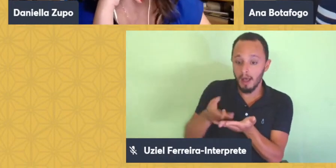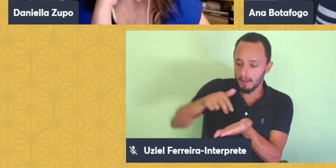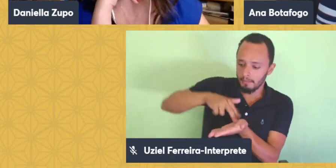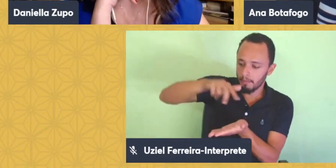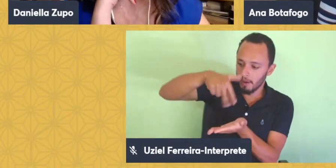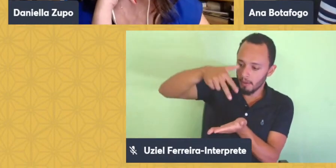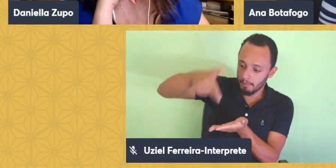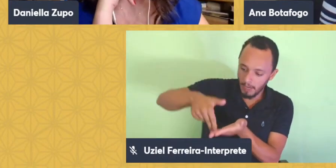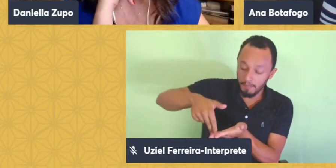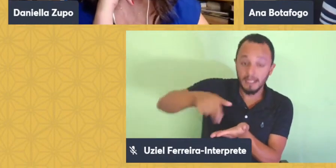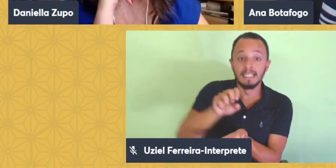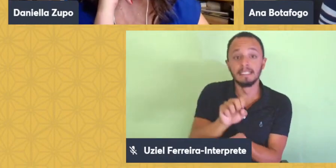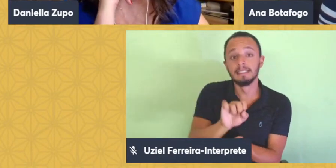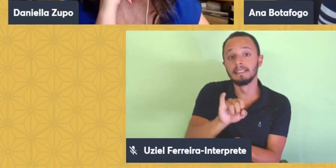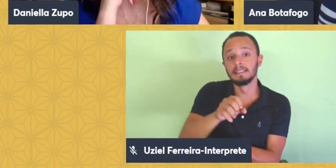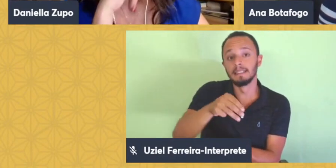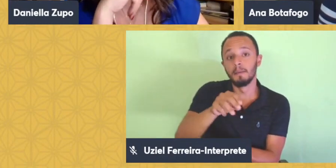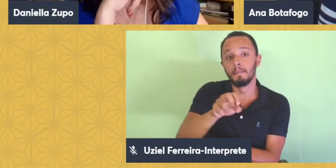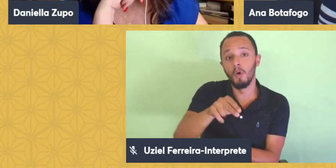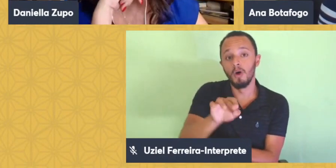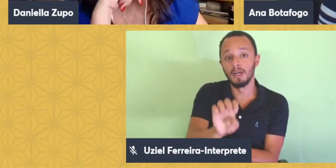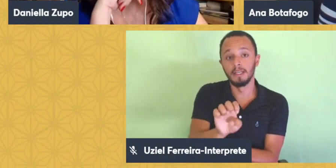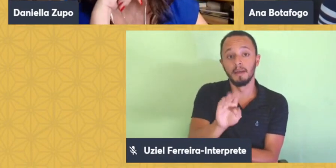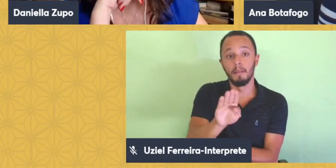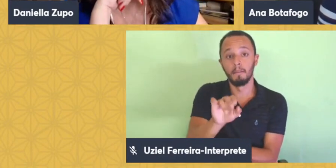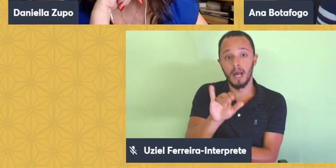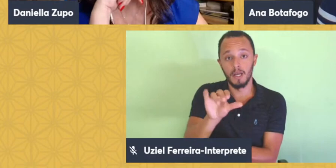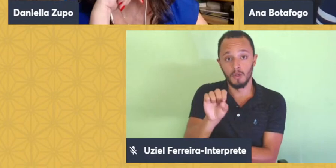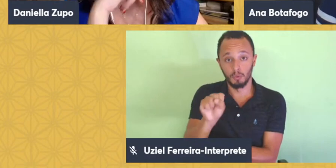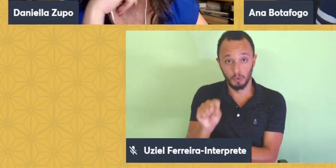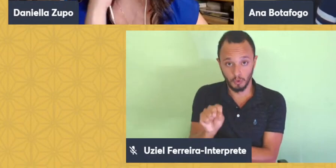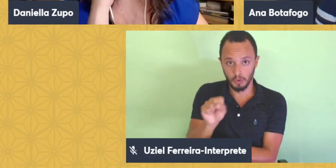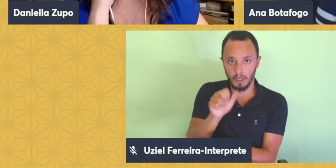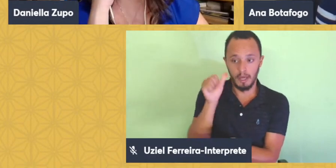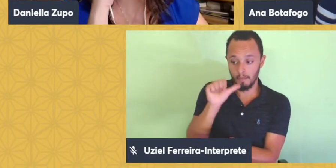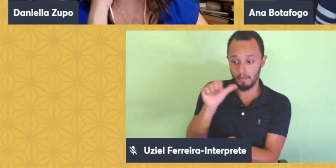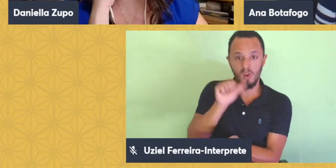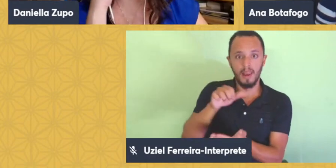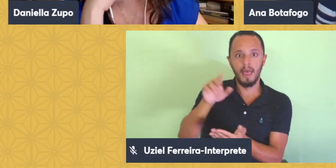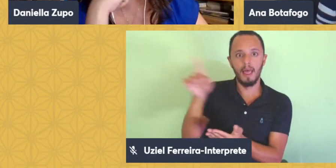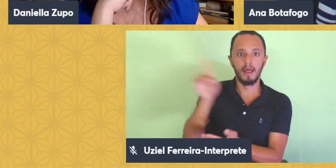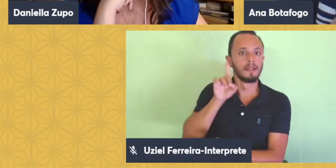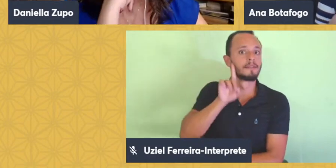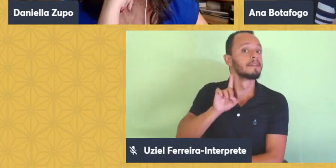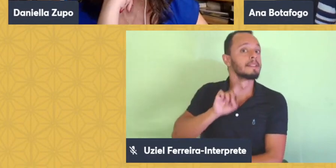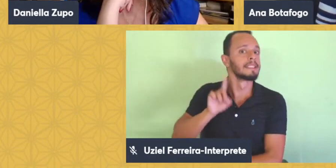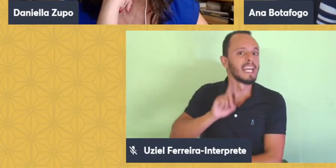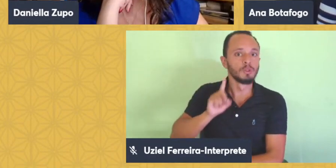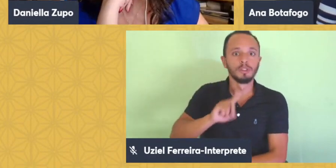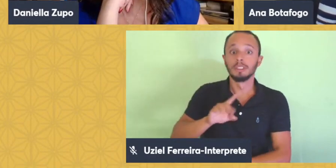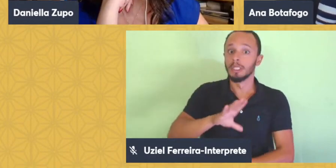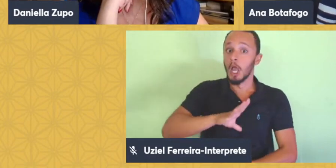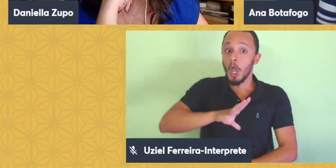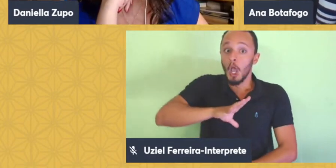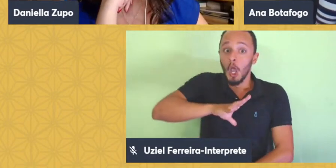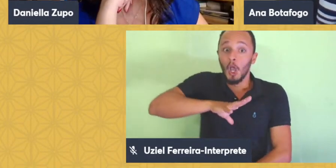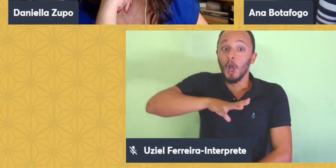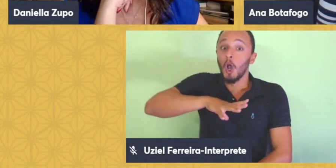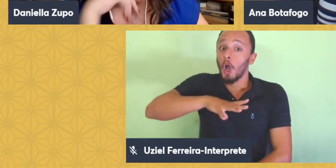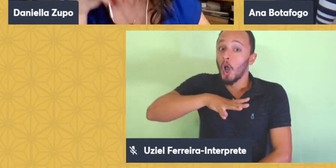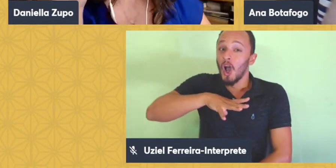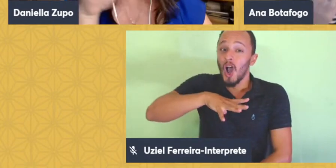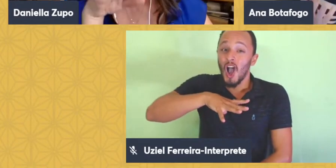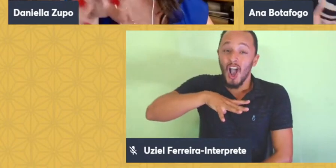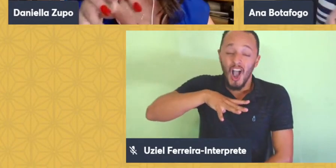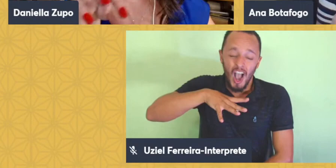eu e ela e ela ela foi muito corajosa é porque muitas vezes nós